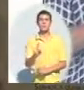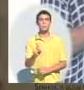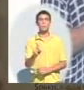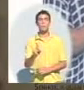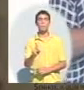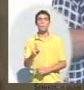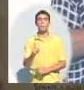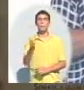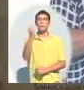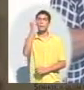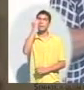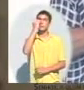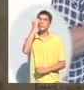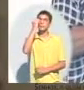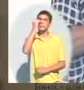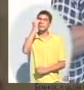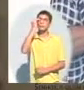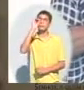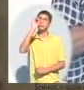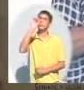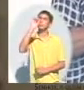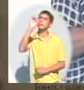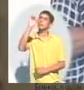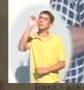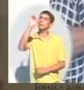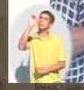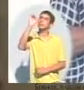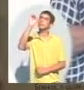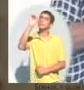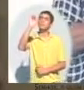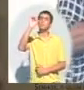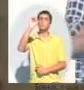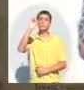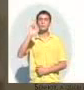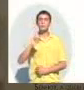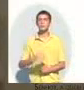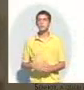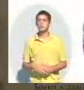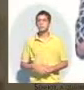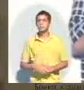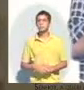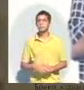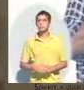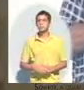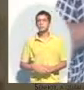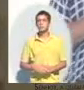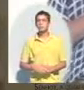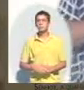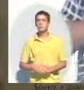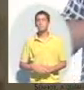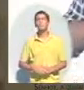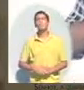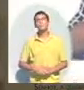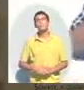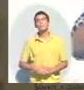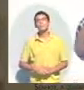ele não é o Papa? Não é a maior autoridade da Igreja? Será possível que o Papa não tem poder